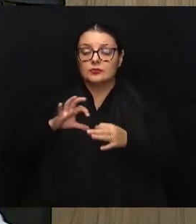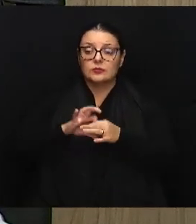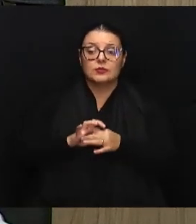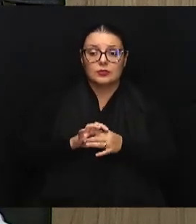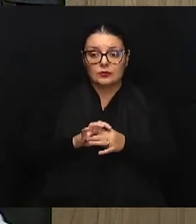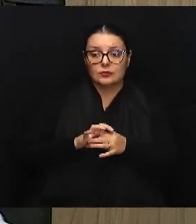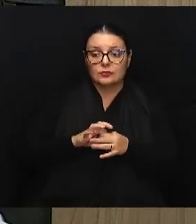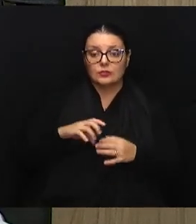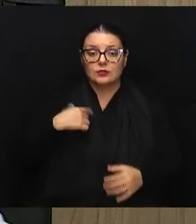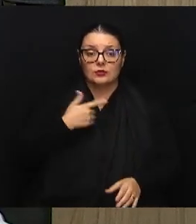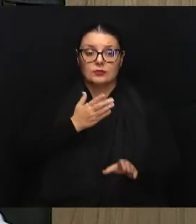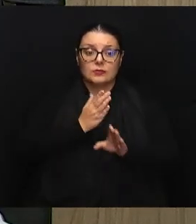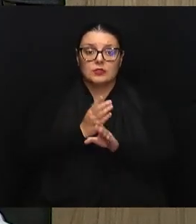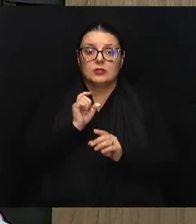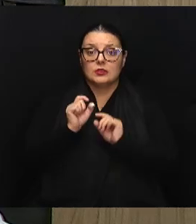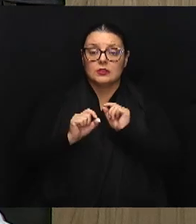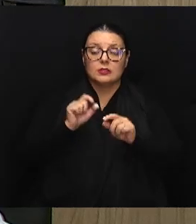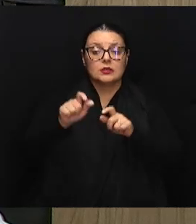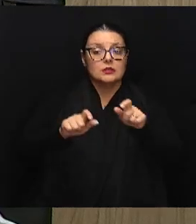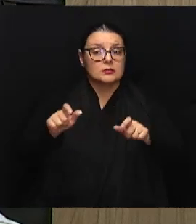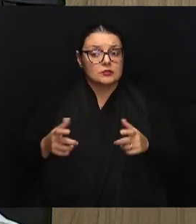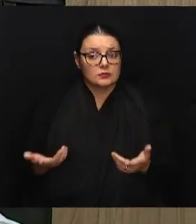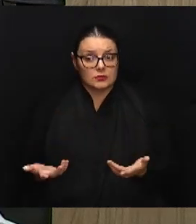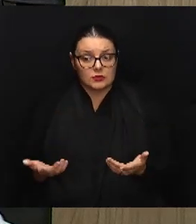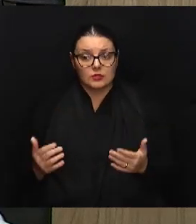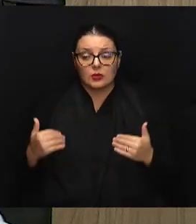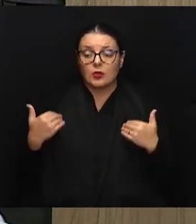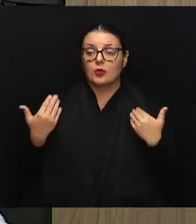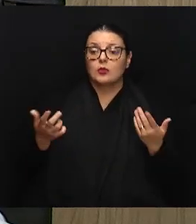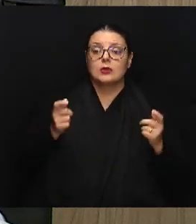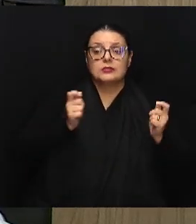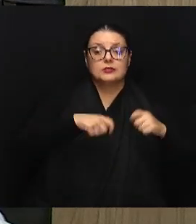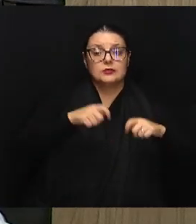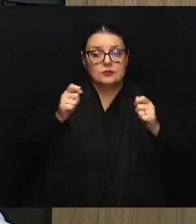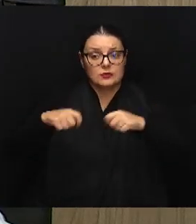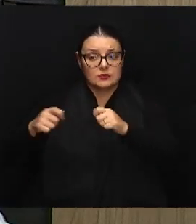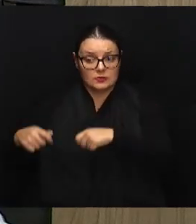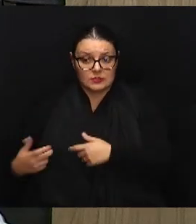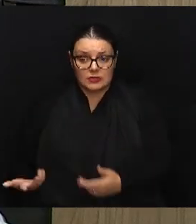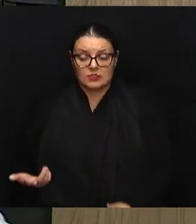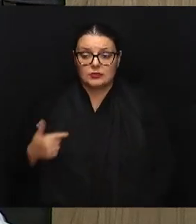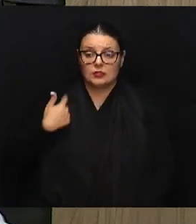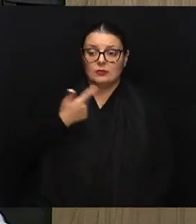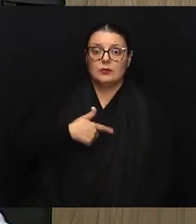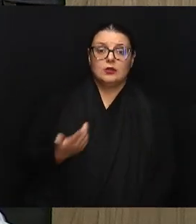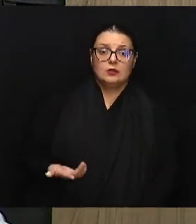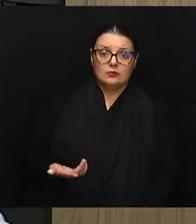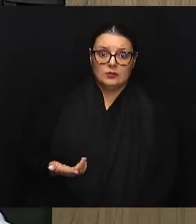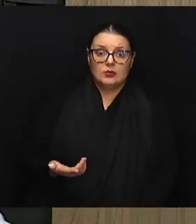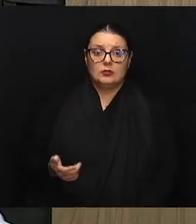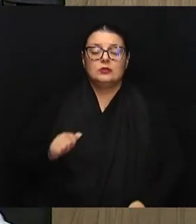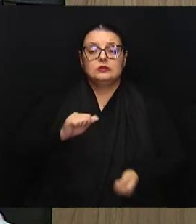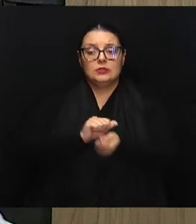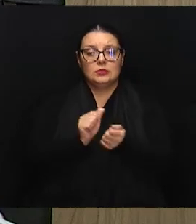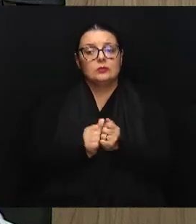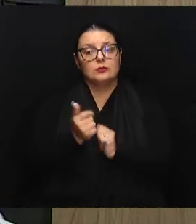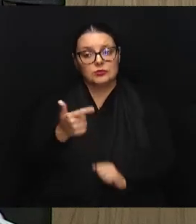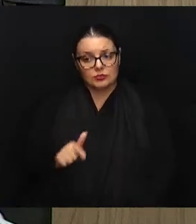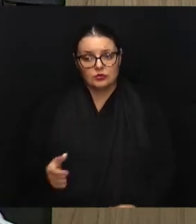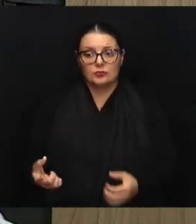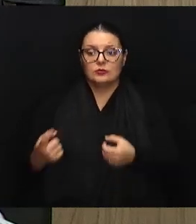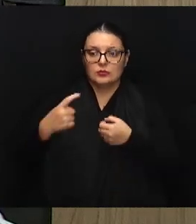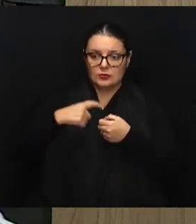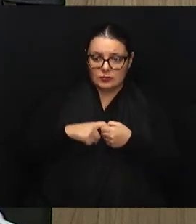vínculo. Então a gente vai identificar quem são essas pessoas, quais as possibilidades para a gente estar aí restabelecendo esse